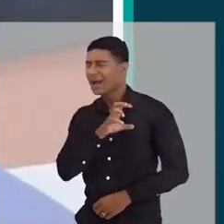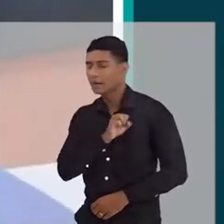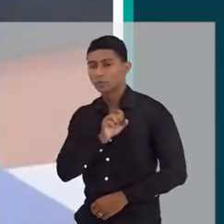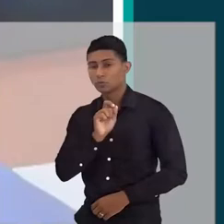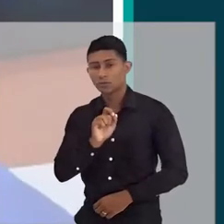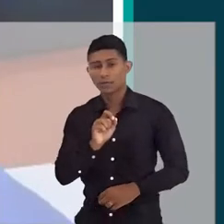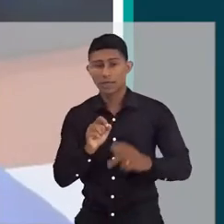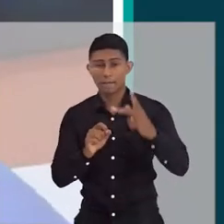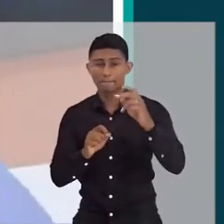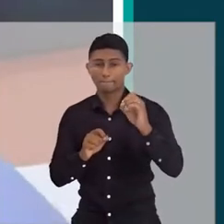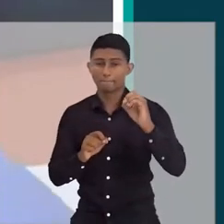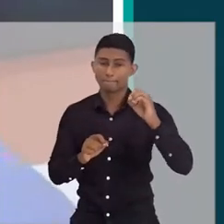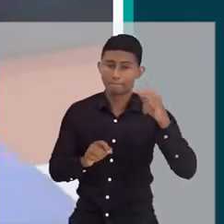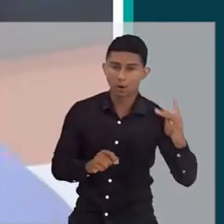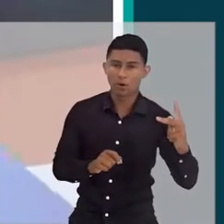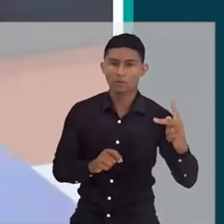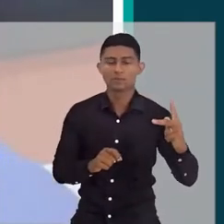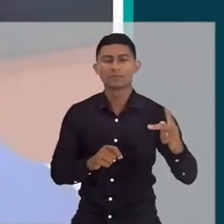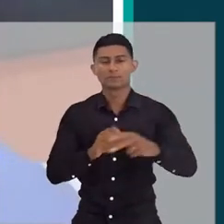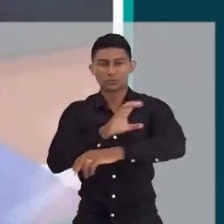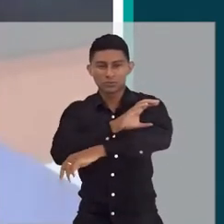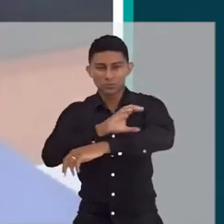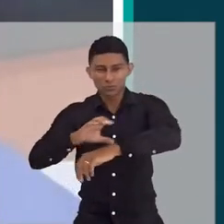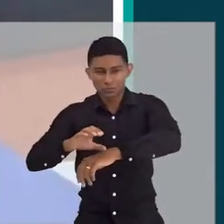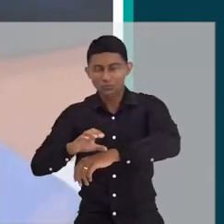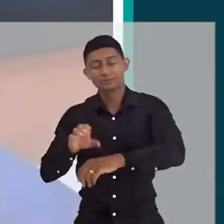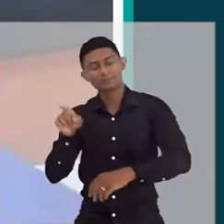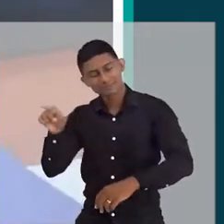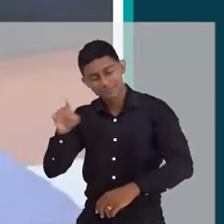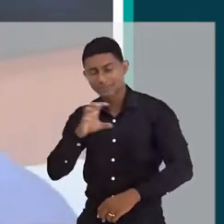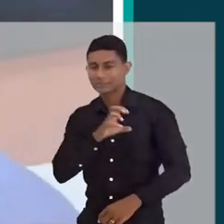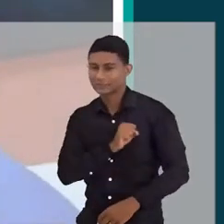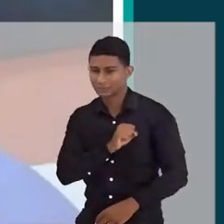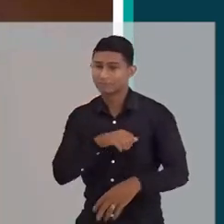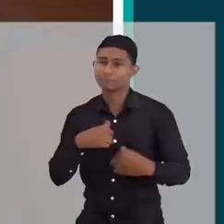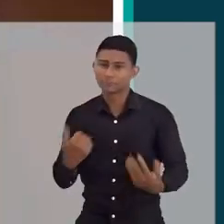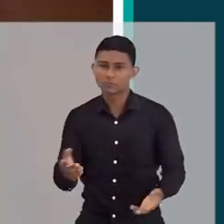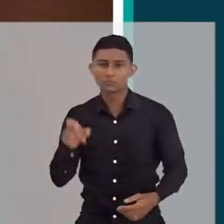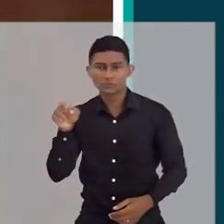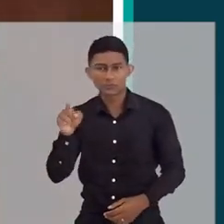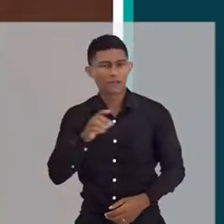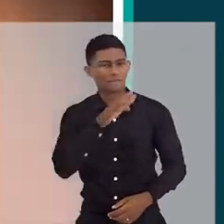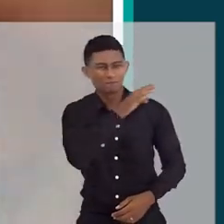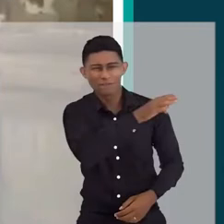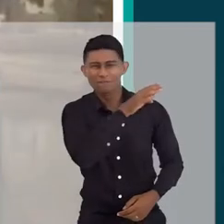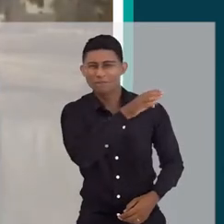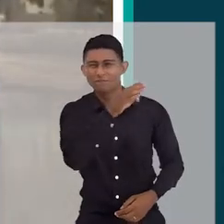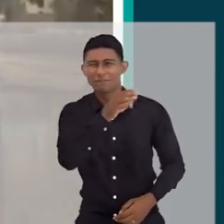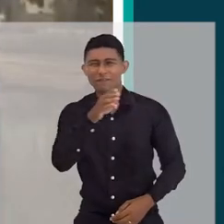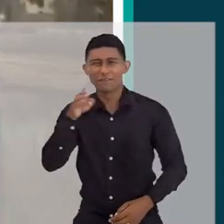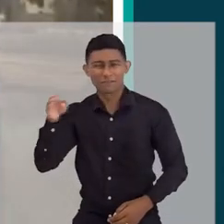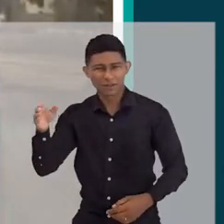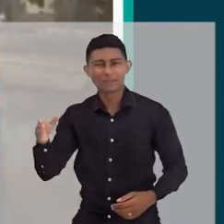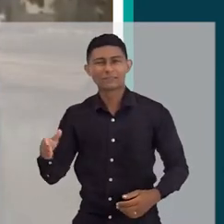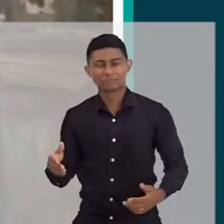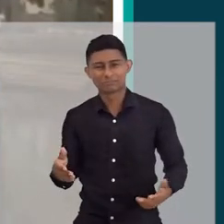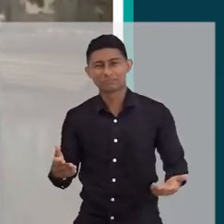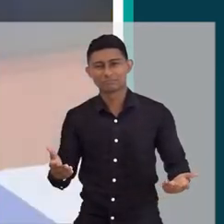a cultura pop e é um bichinho digital, né? Então, ele vai nesse